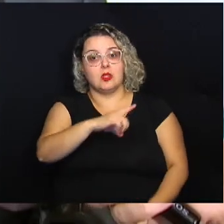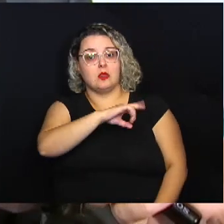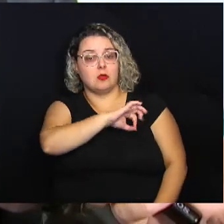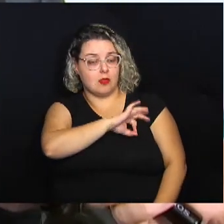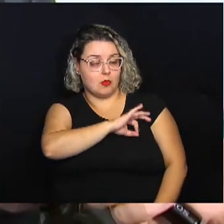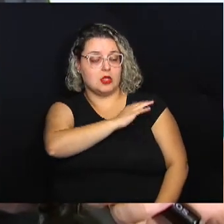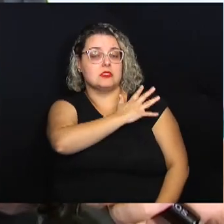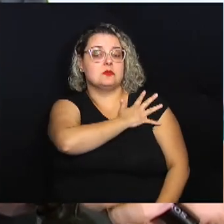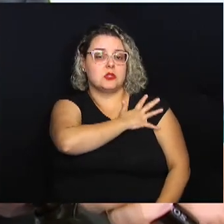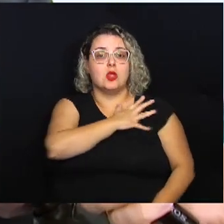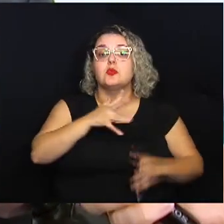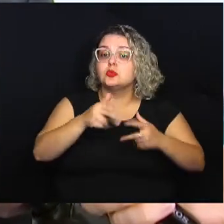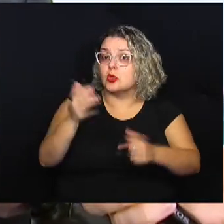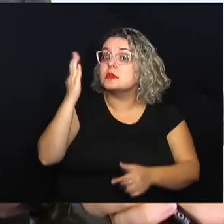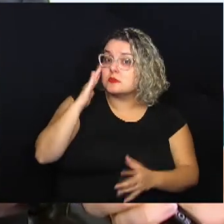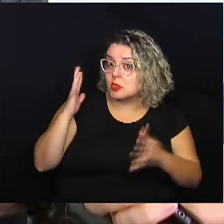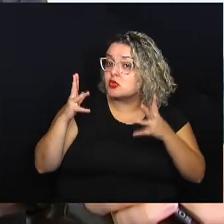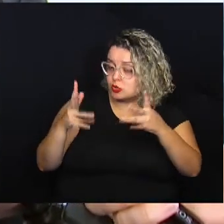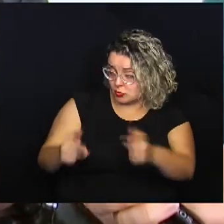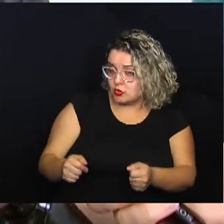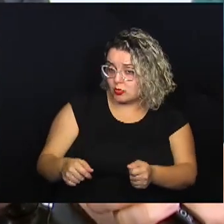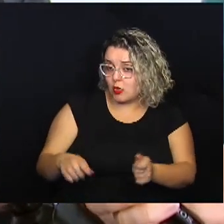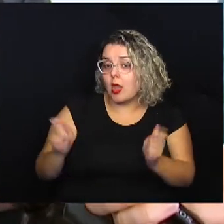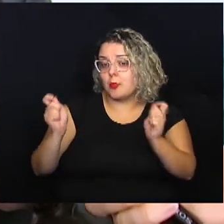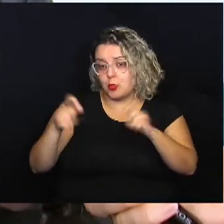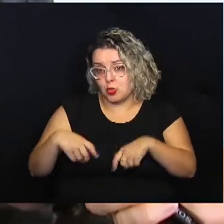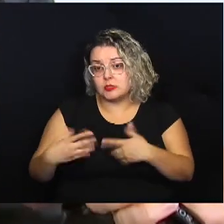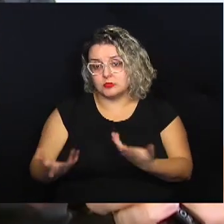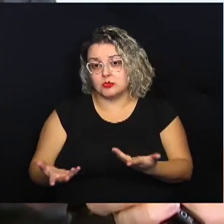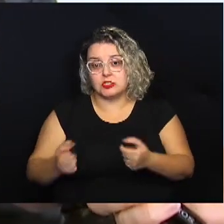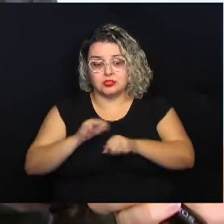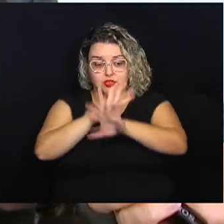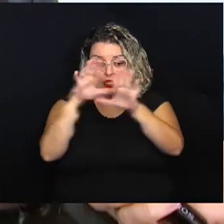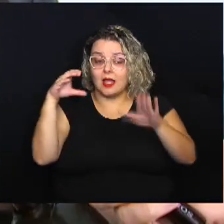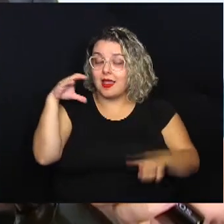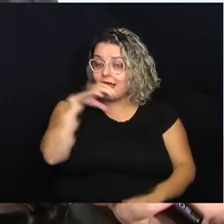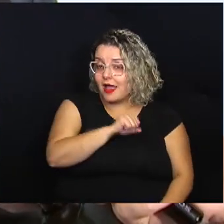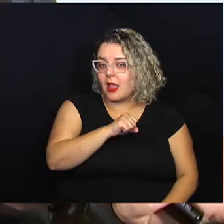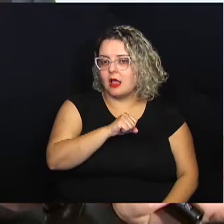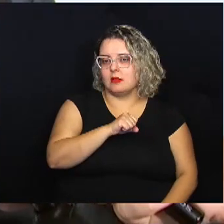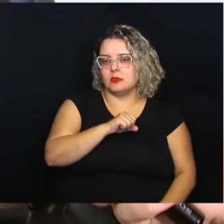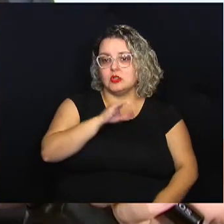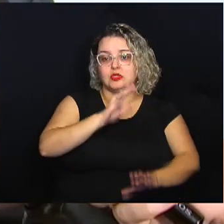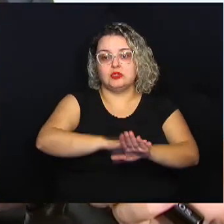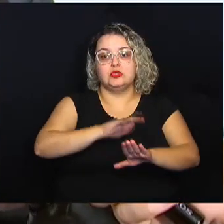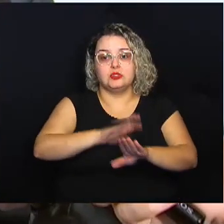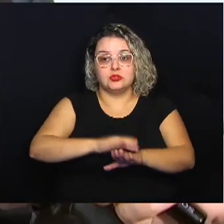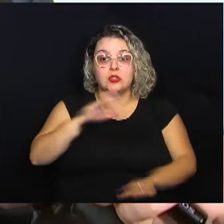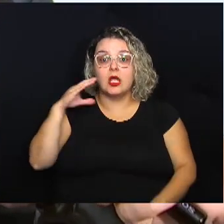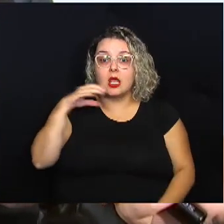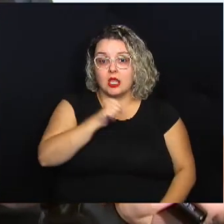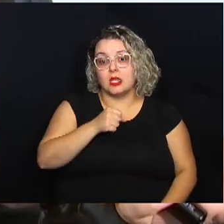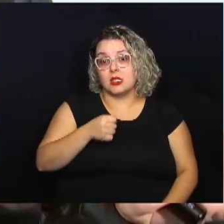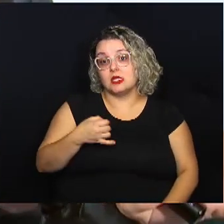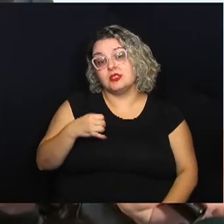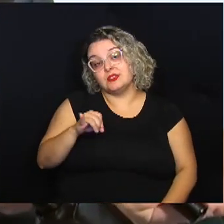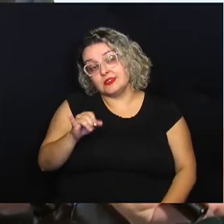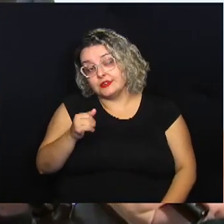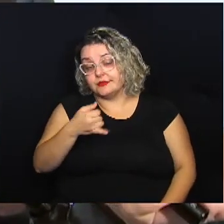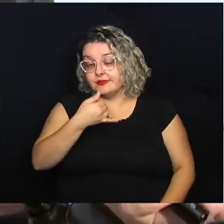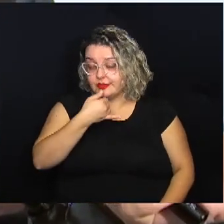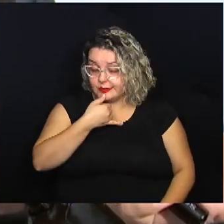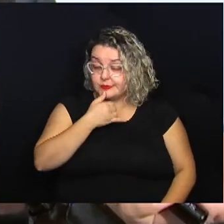sabendo de tudo, a possibilidade de esclarecimento rápido e de atuação rápida, caso infelizmente